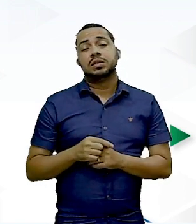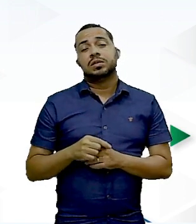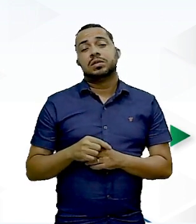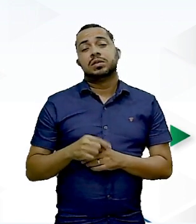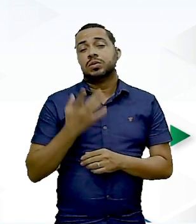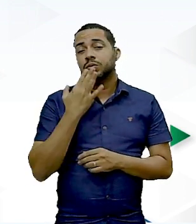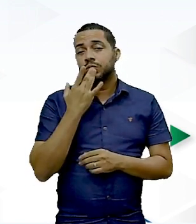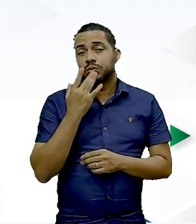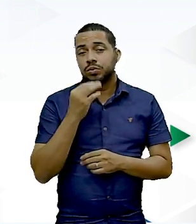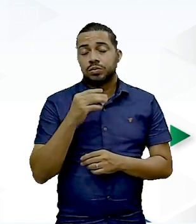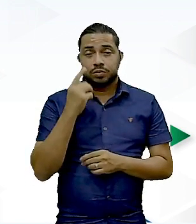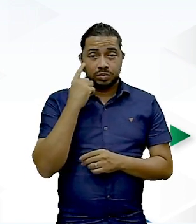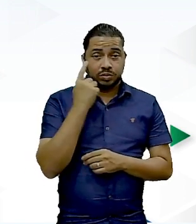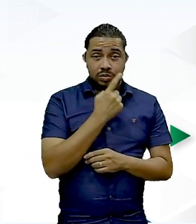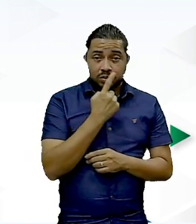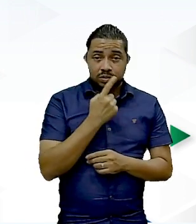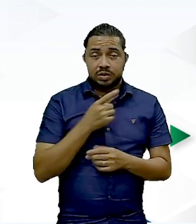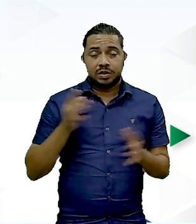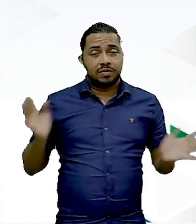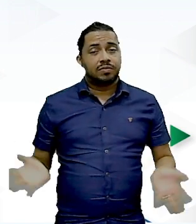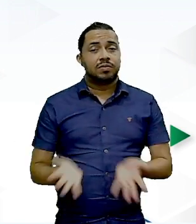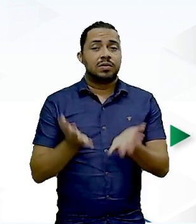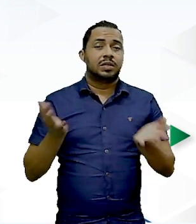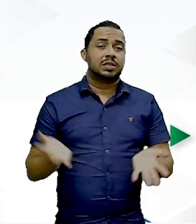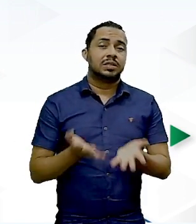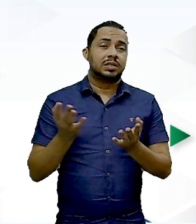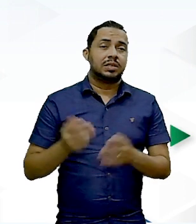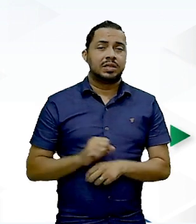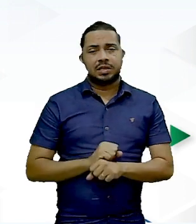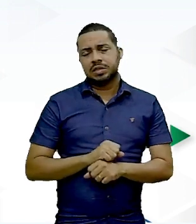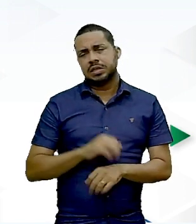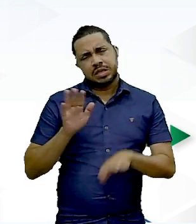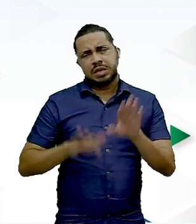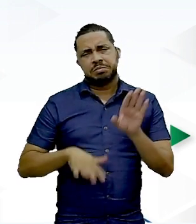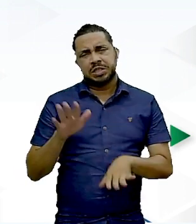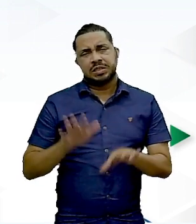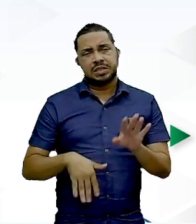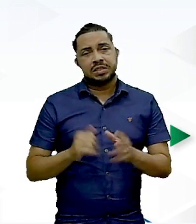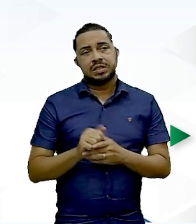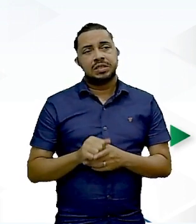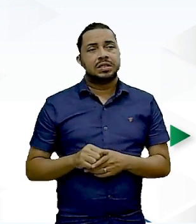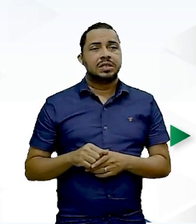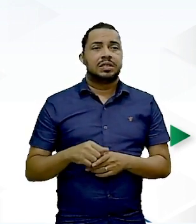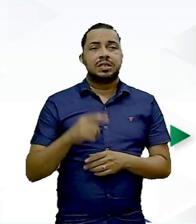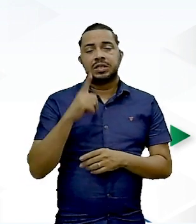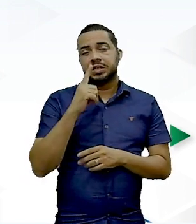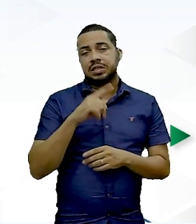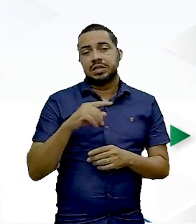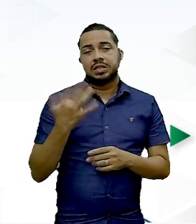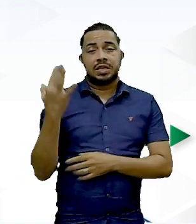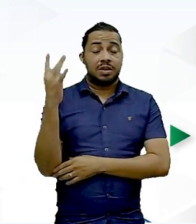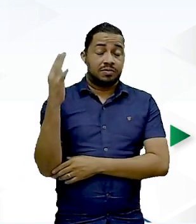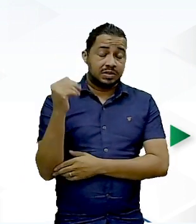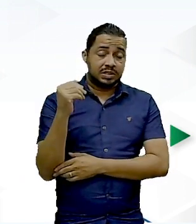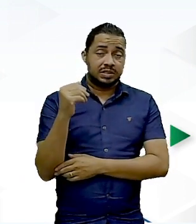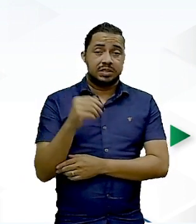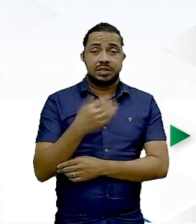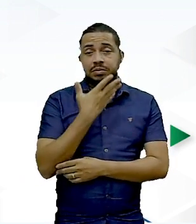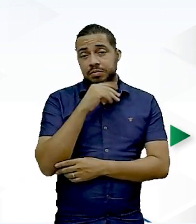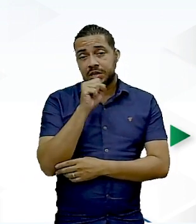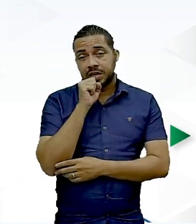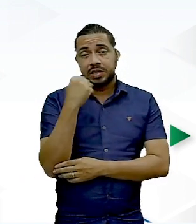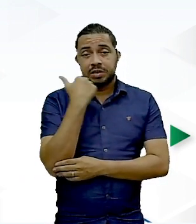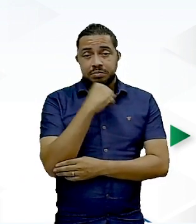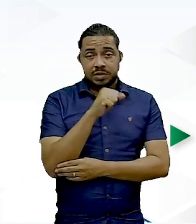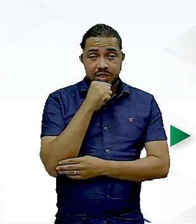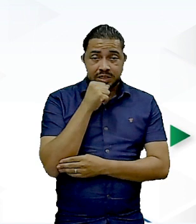dos olhos é uma qualidade que é influenciada, claro, dependentemente, né, da árvore genealógica da família de pai e mãe,